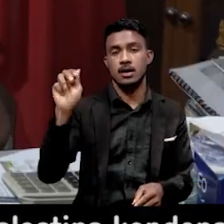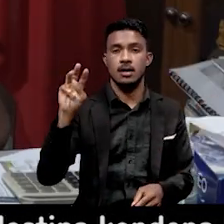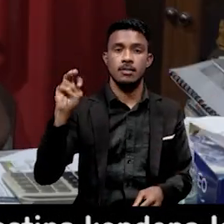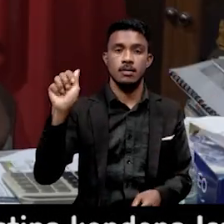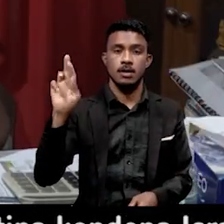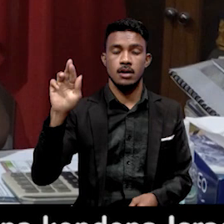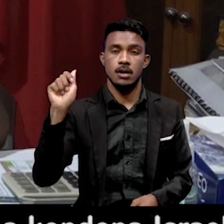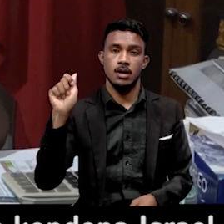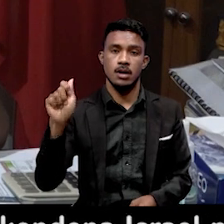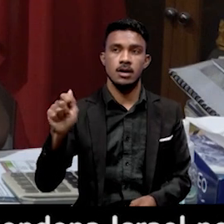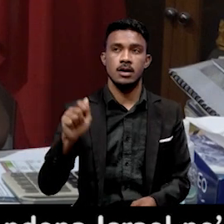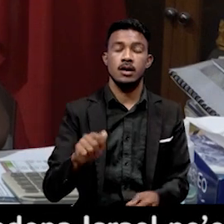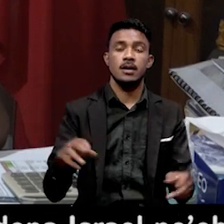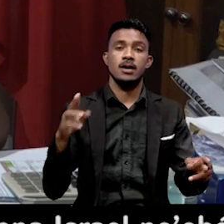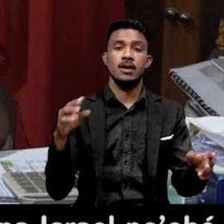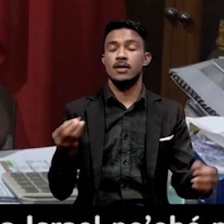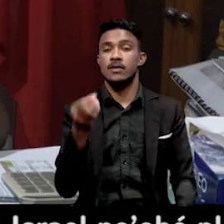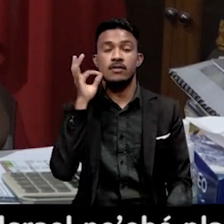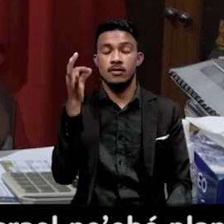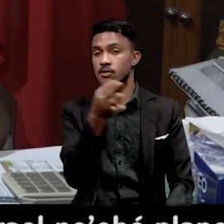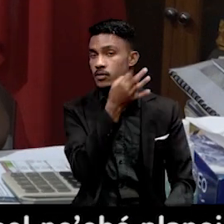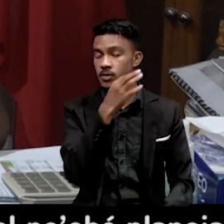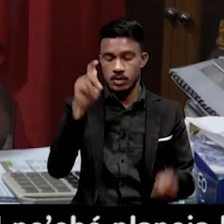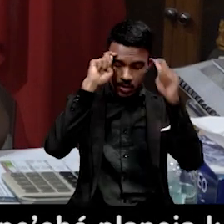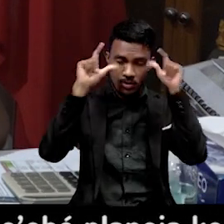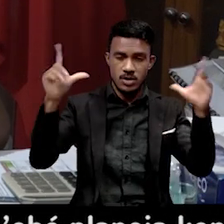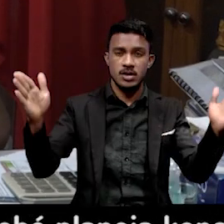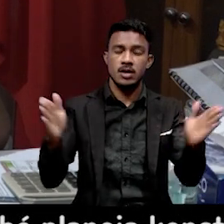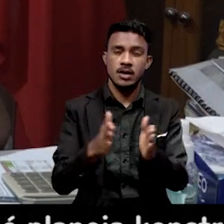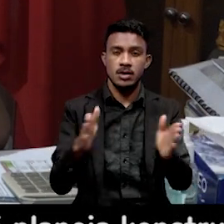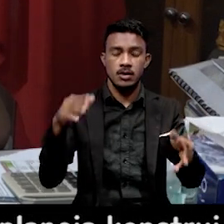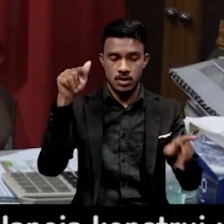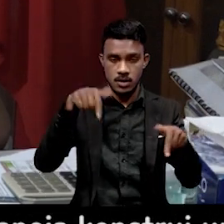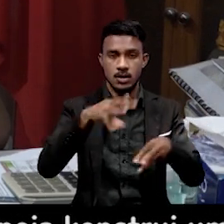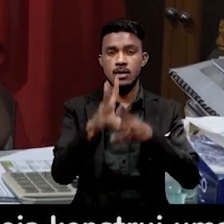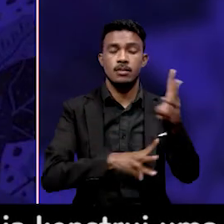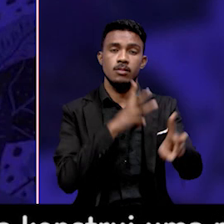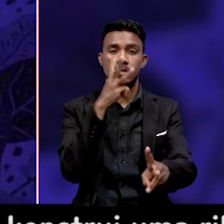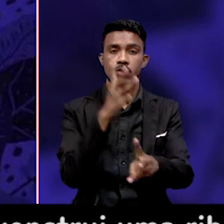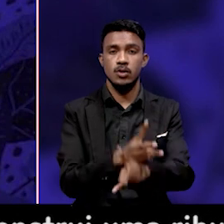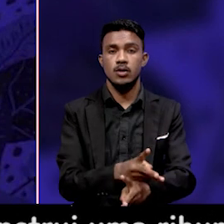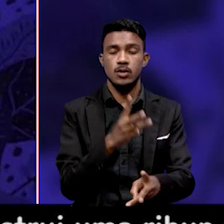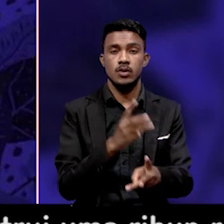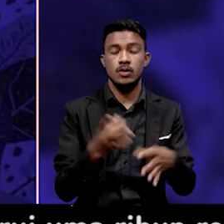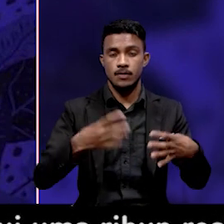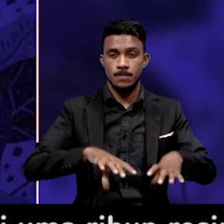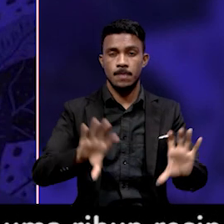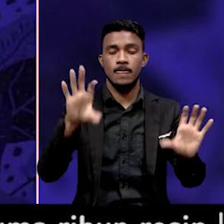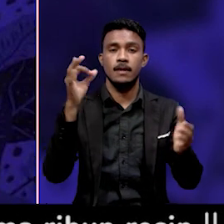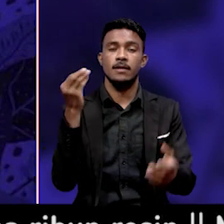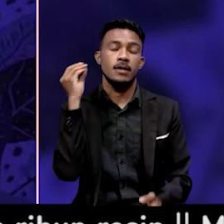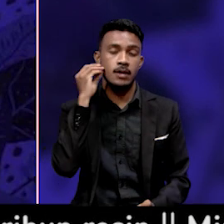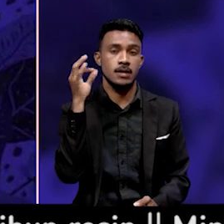Oscar Lima hateten produto interno bruto Timor Leste ki ikliu iha mundu causa hus exportação produto menos